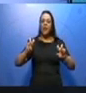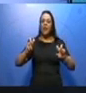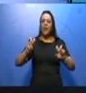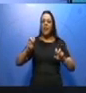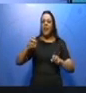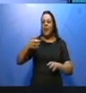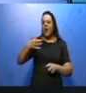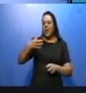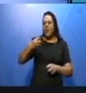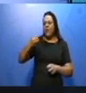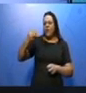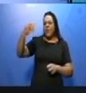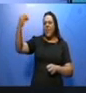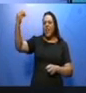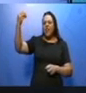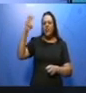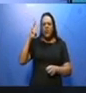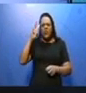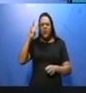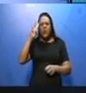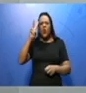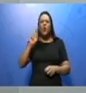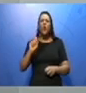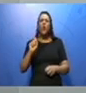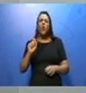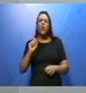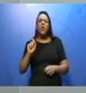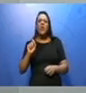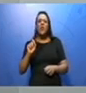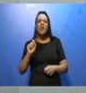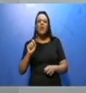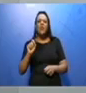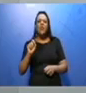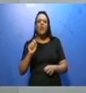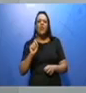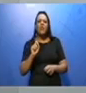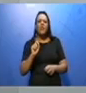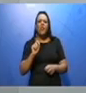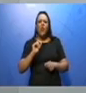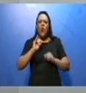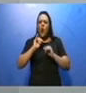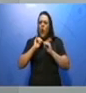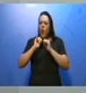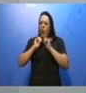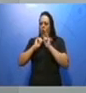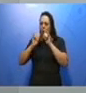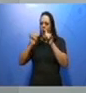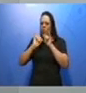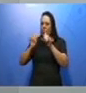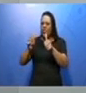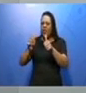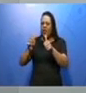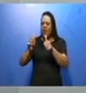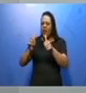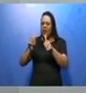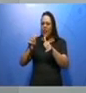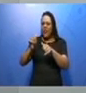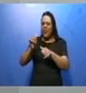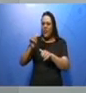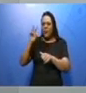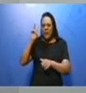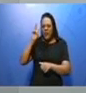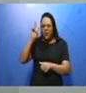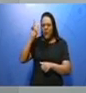isso, relatos de viagem? O que é relatar alguma coisa? Contar. Relatar, eu vou contar algo